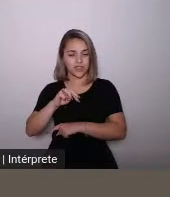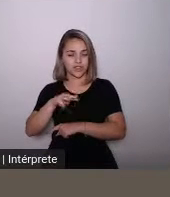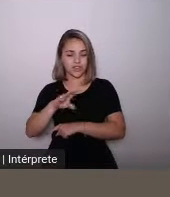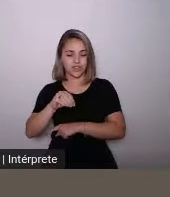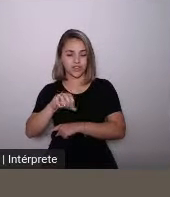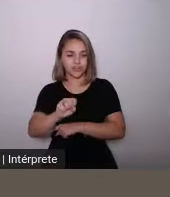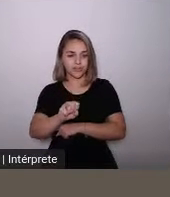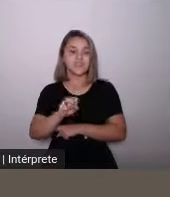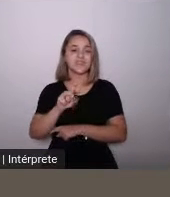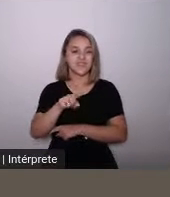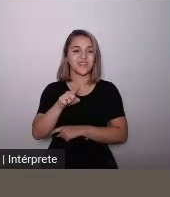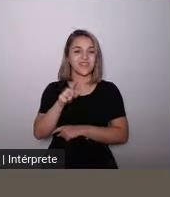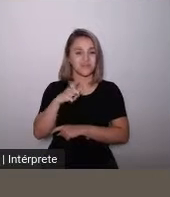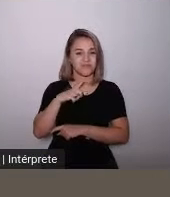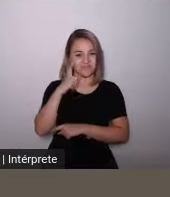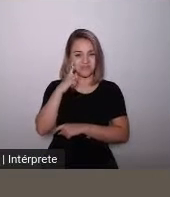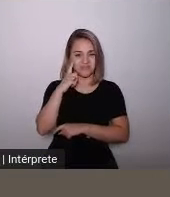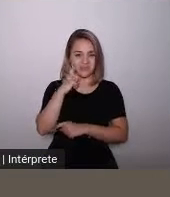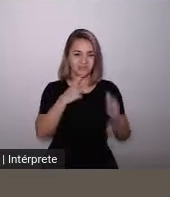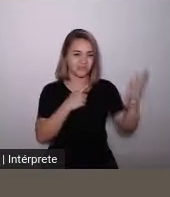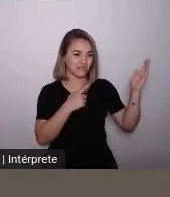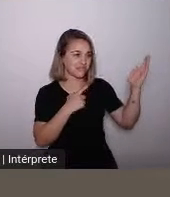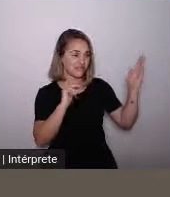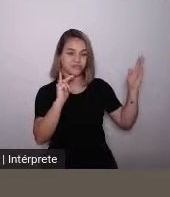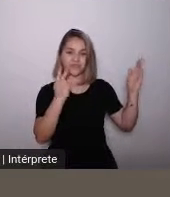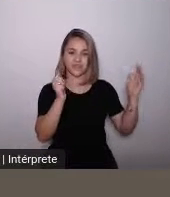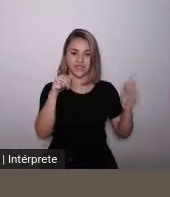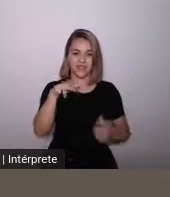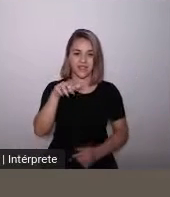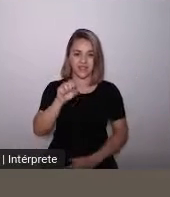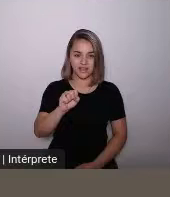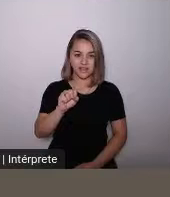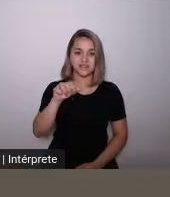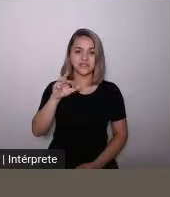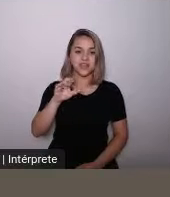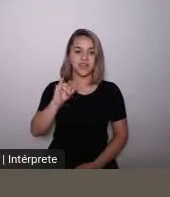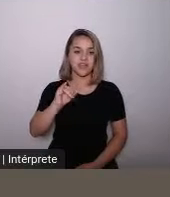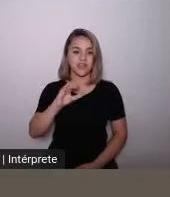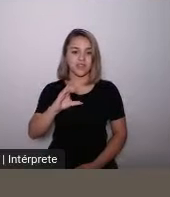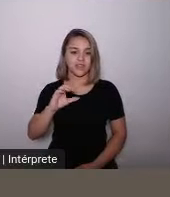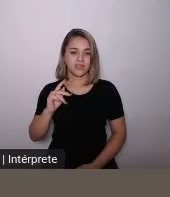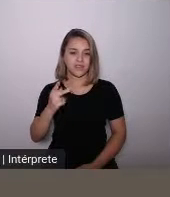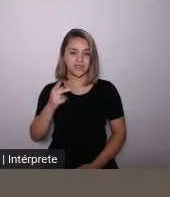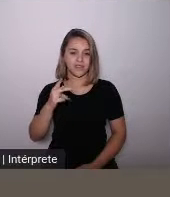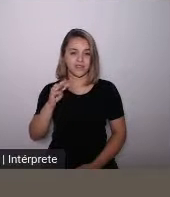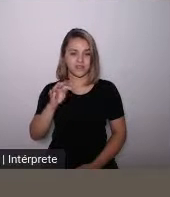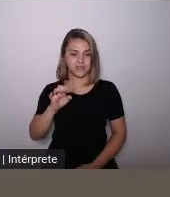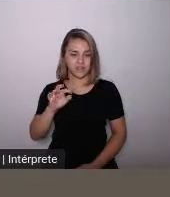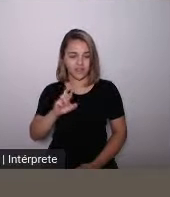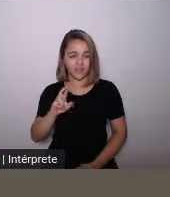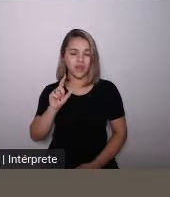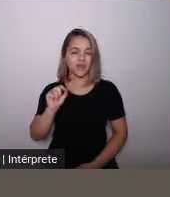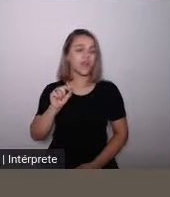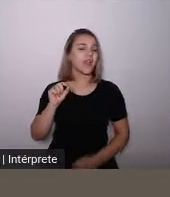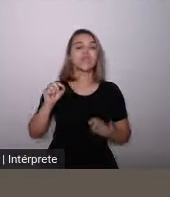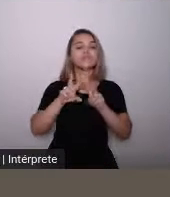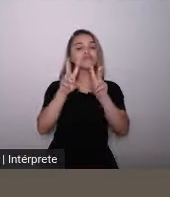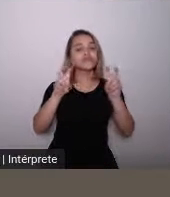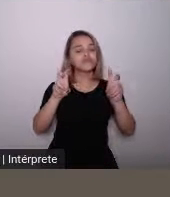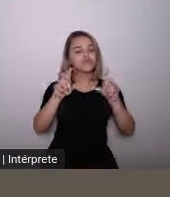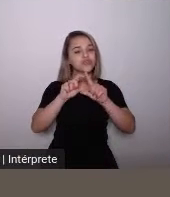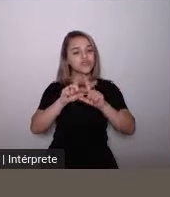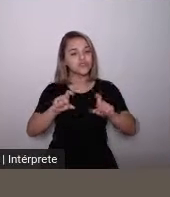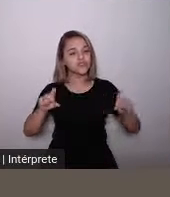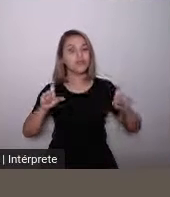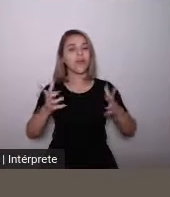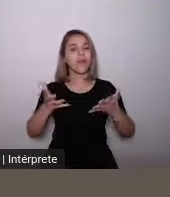encontram na internet. O próprio subtítulo é indicativo dessa vontade de aproximar o cinema à